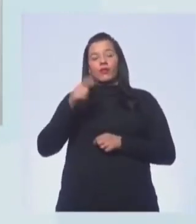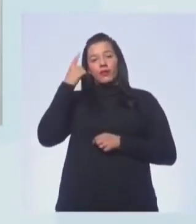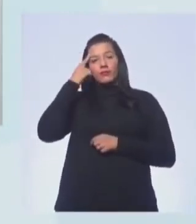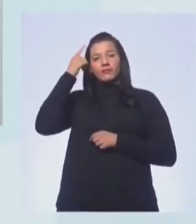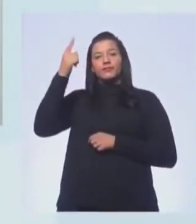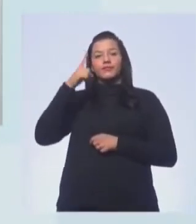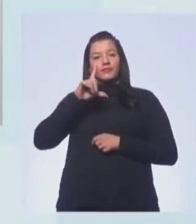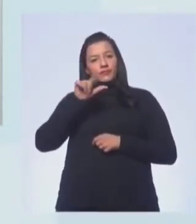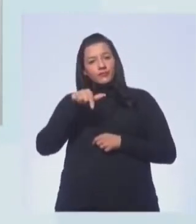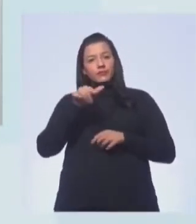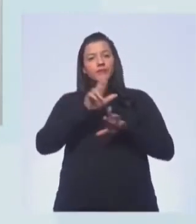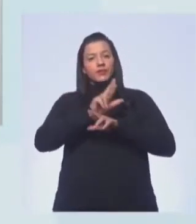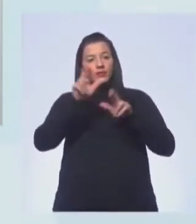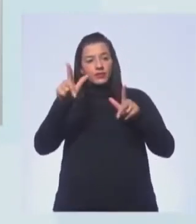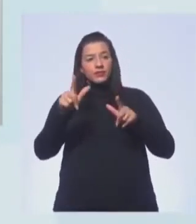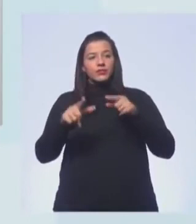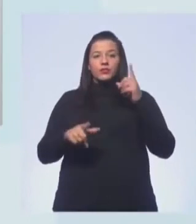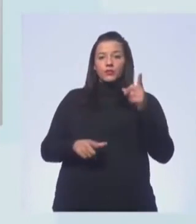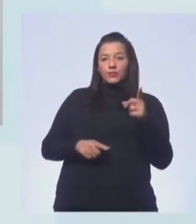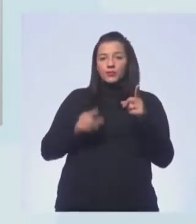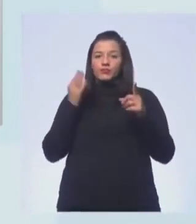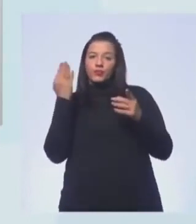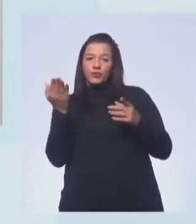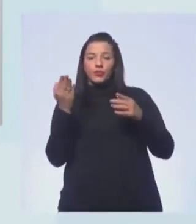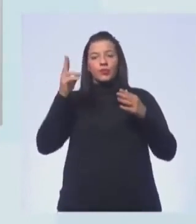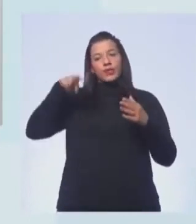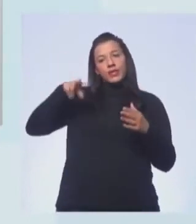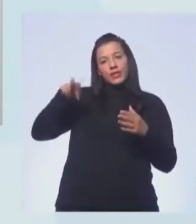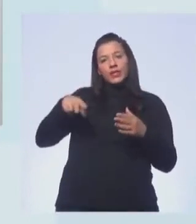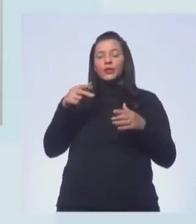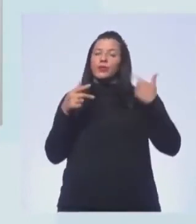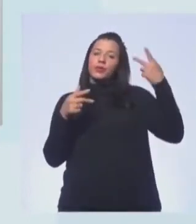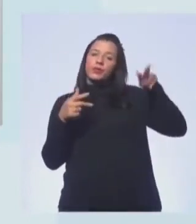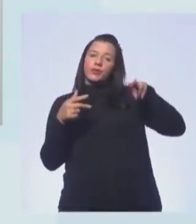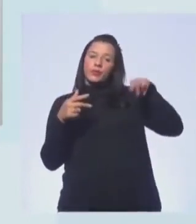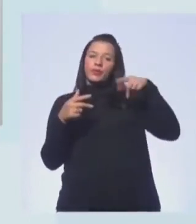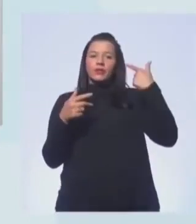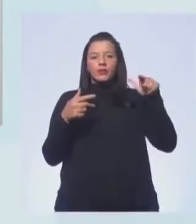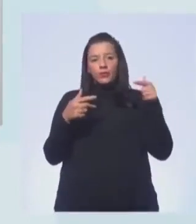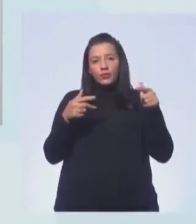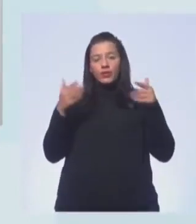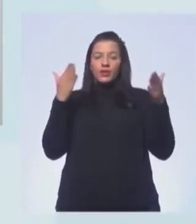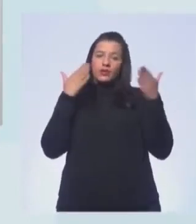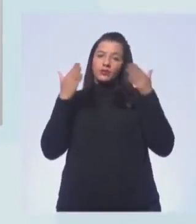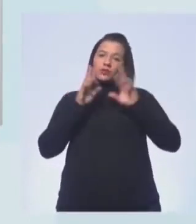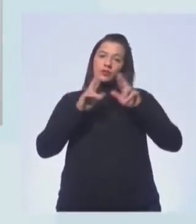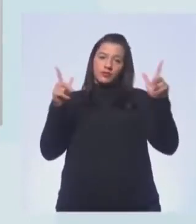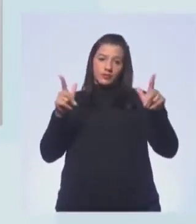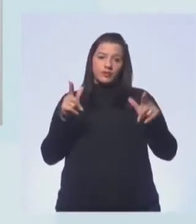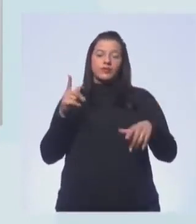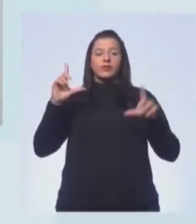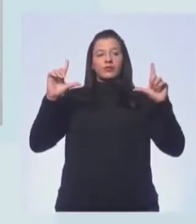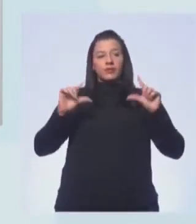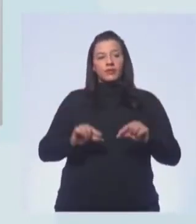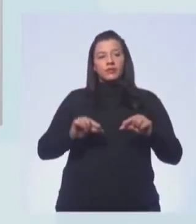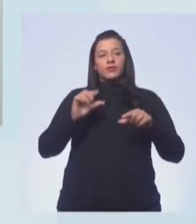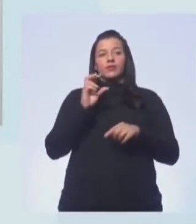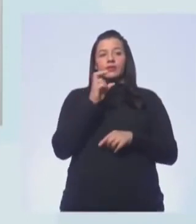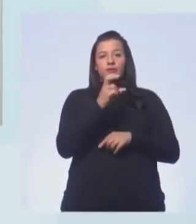mostrar a diferença entre o que lia em 2015 e os que leem em 2019, que caiu de 56